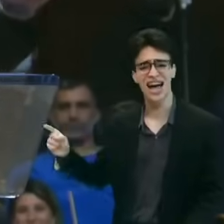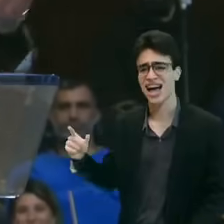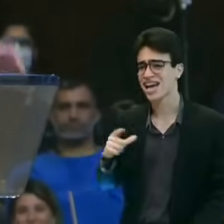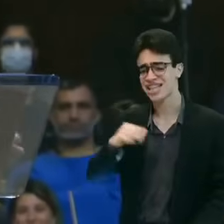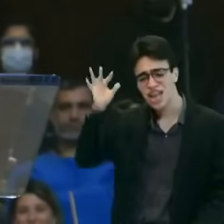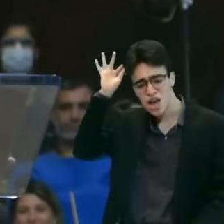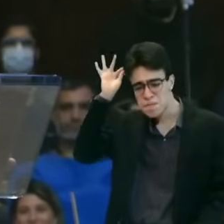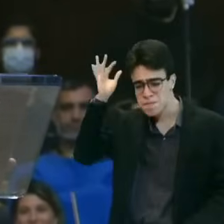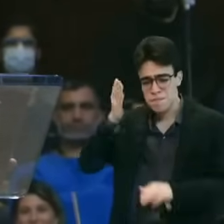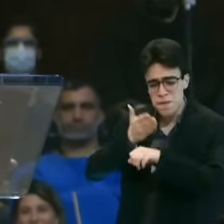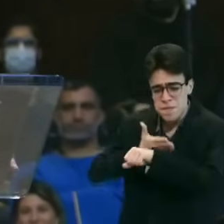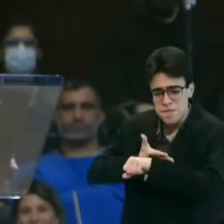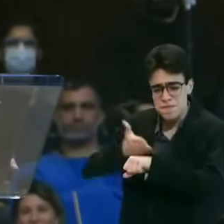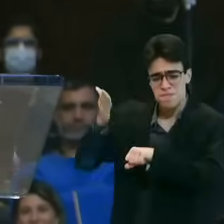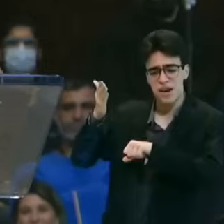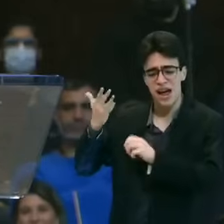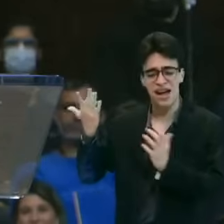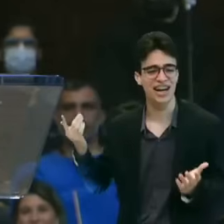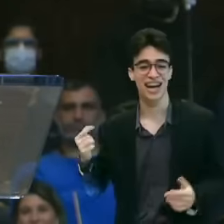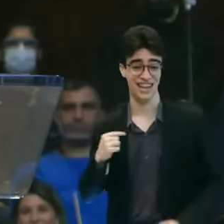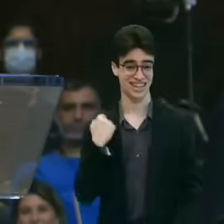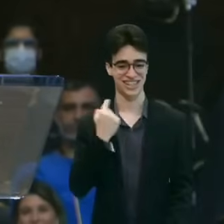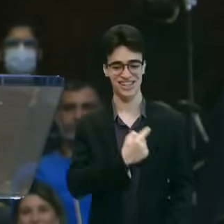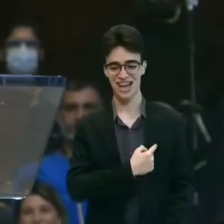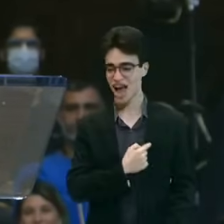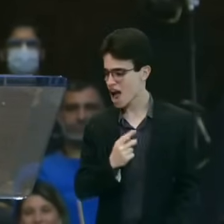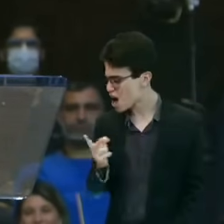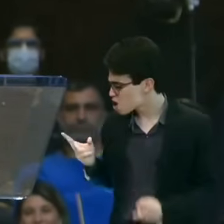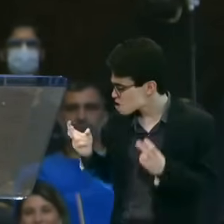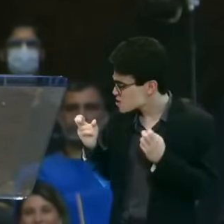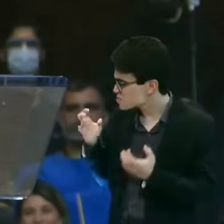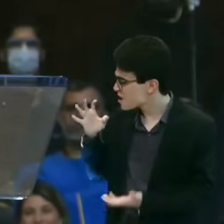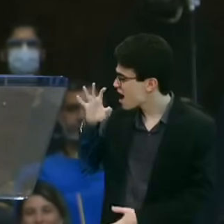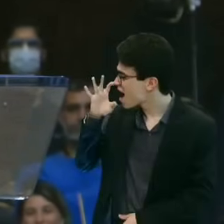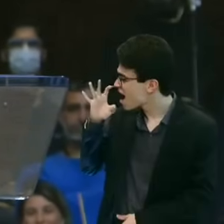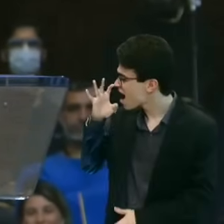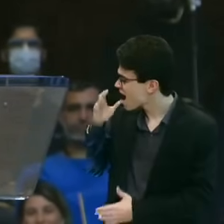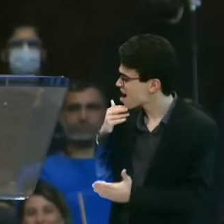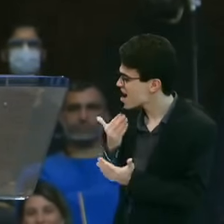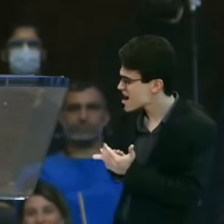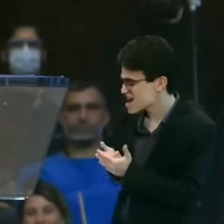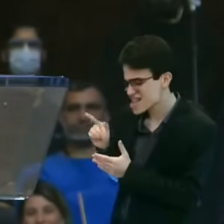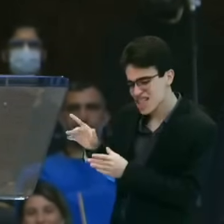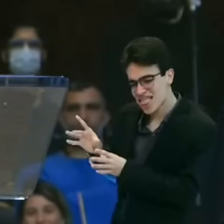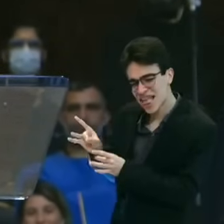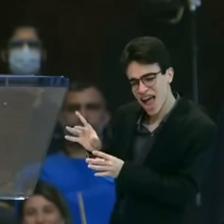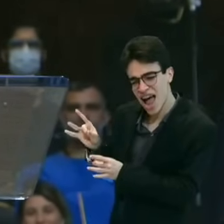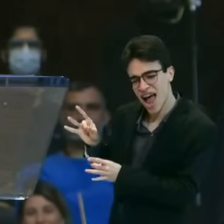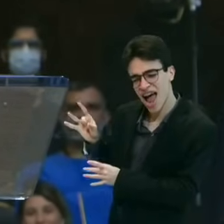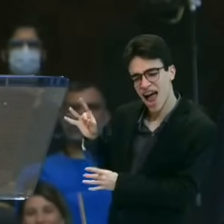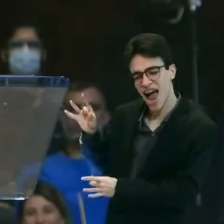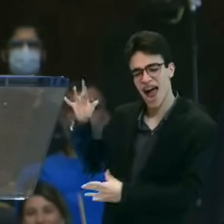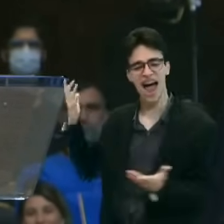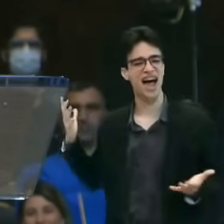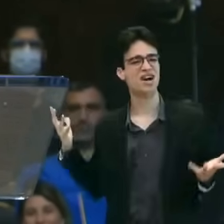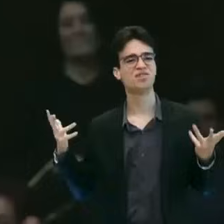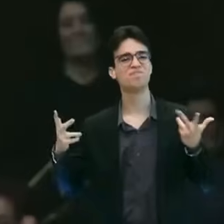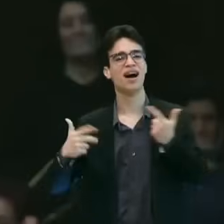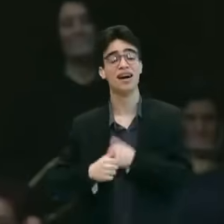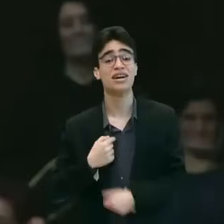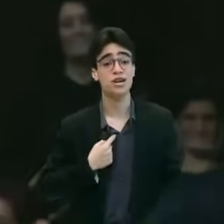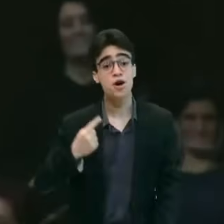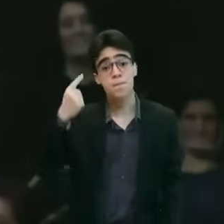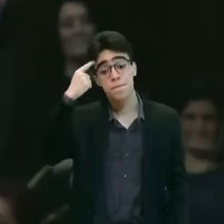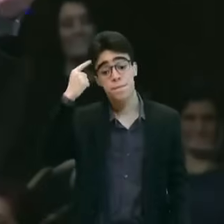branca e tal, e não sei o quê. E a gente ficava admirando os detalhes, as coisas. Eu imagino então o